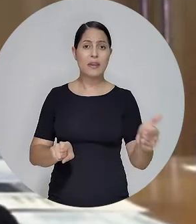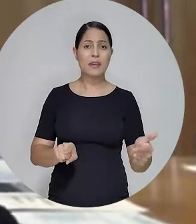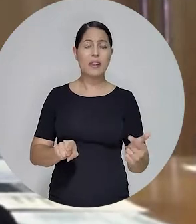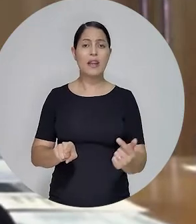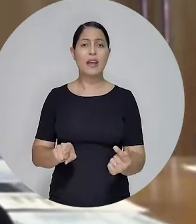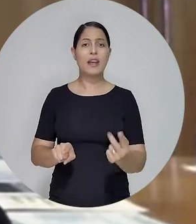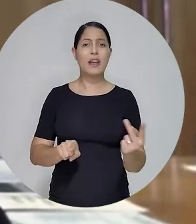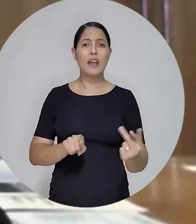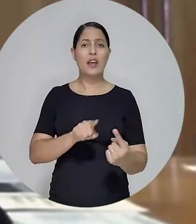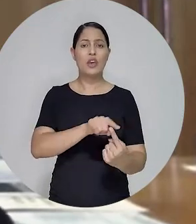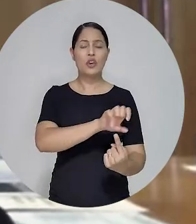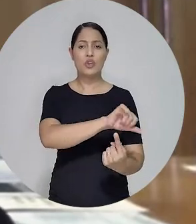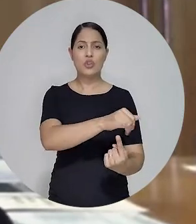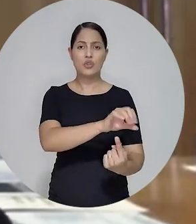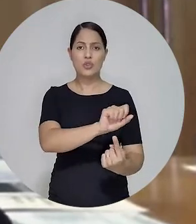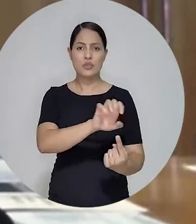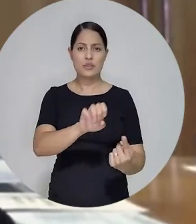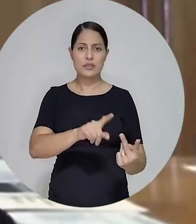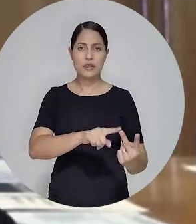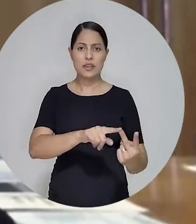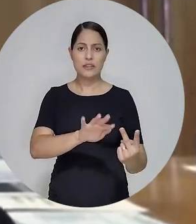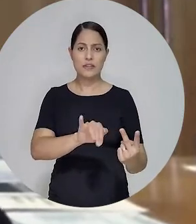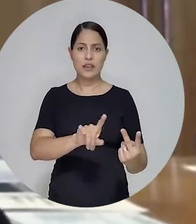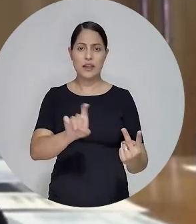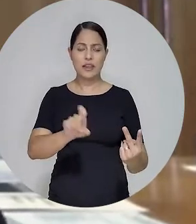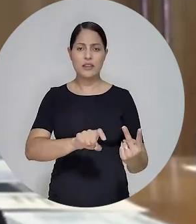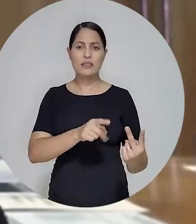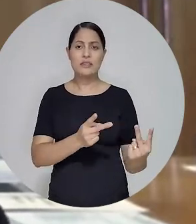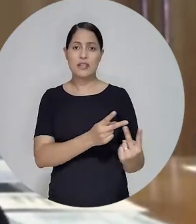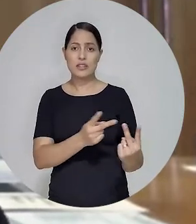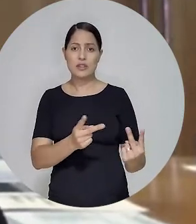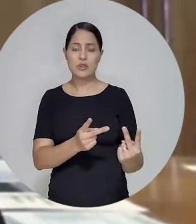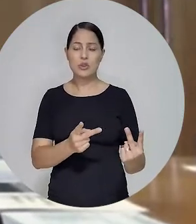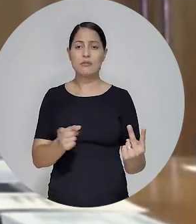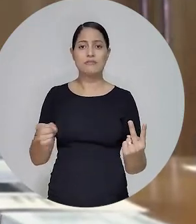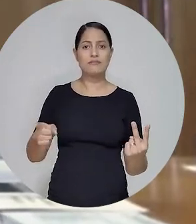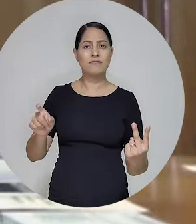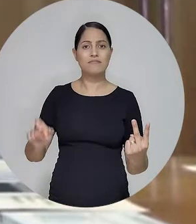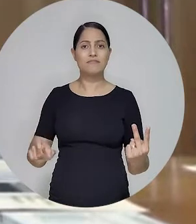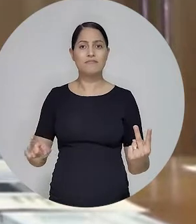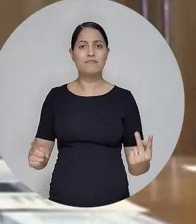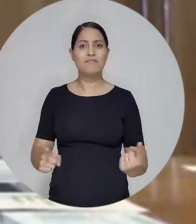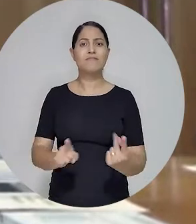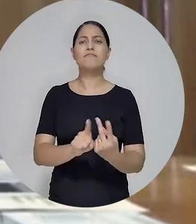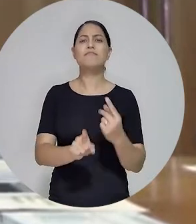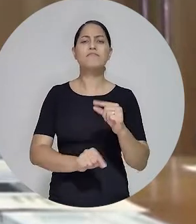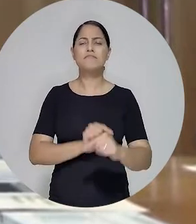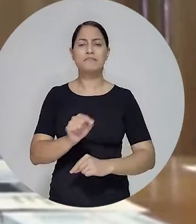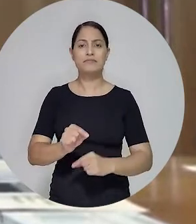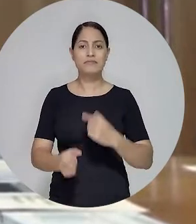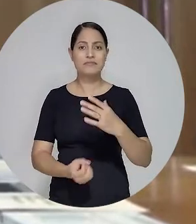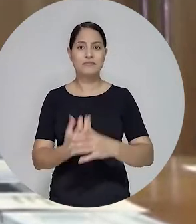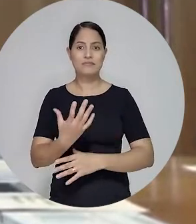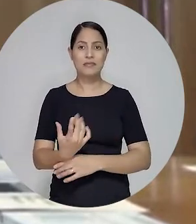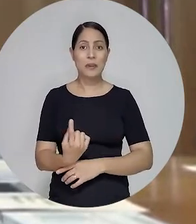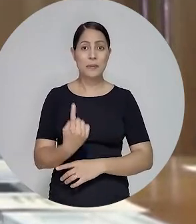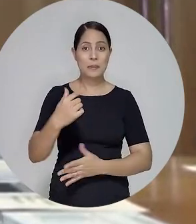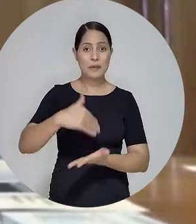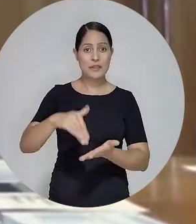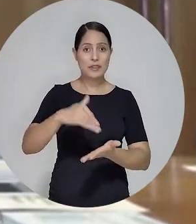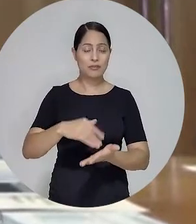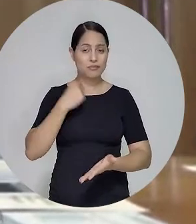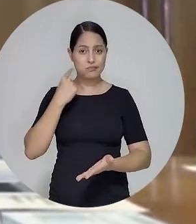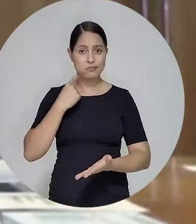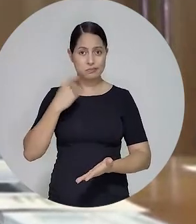ilustres advogados José Paiva Filho e Félix Valois Coelho Júnior fundaram o primeiro escritório de advogados do Estado